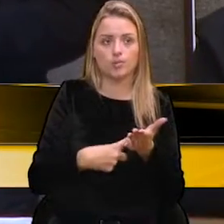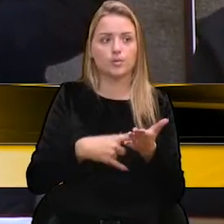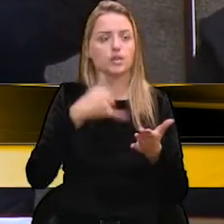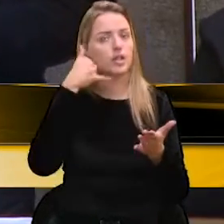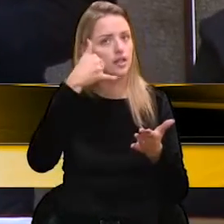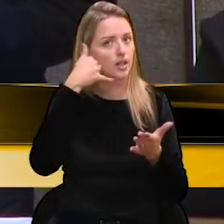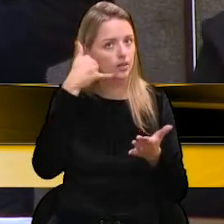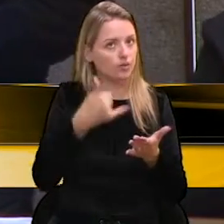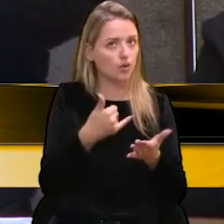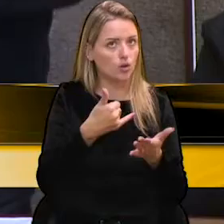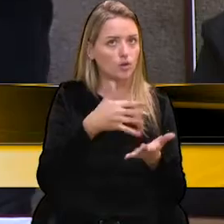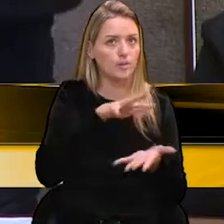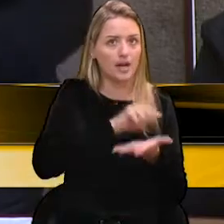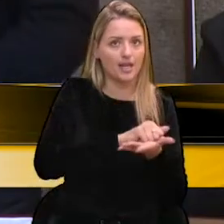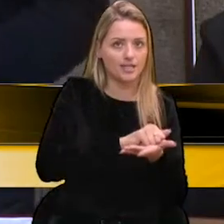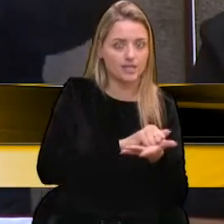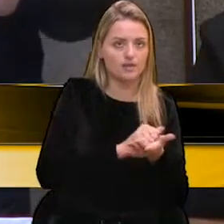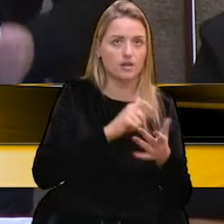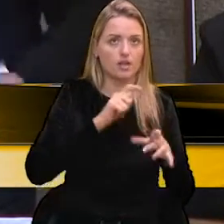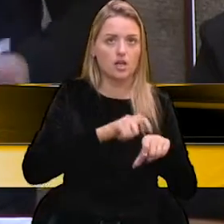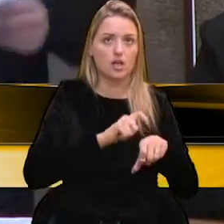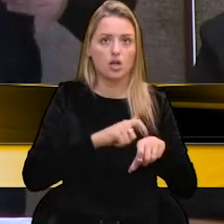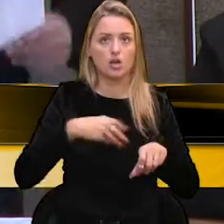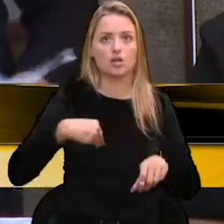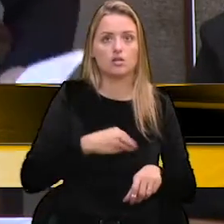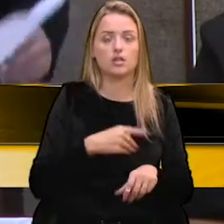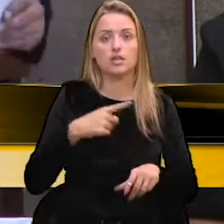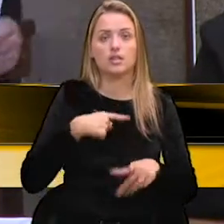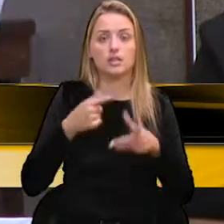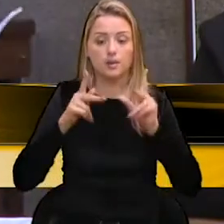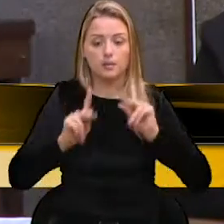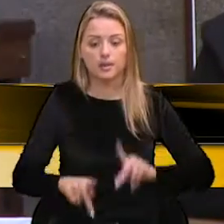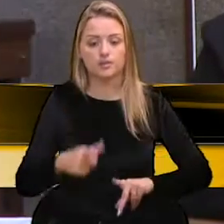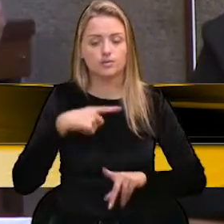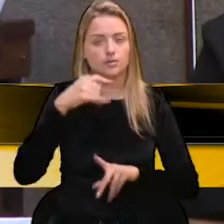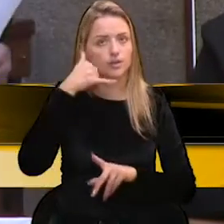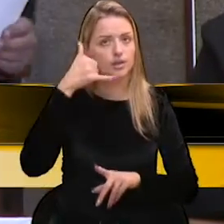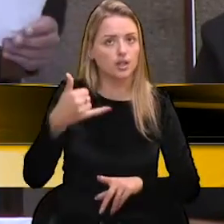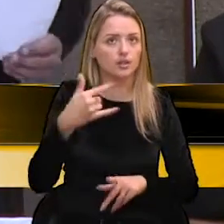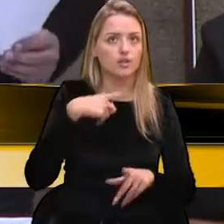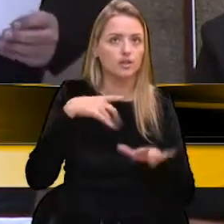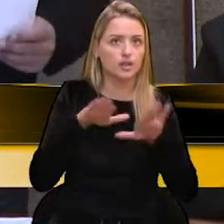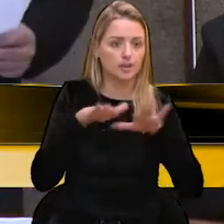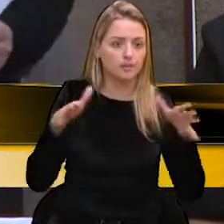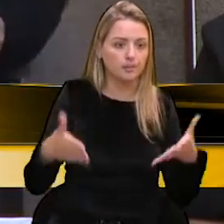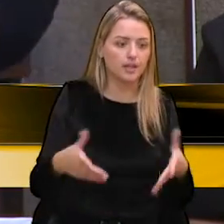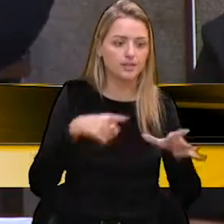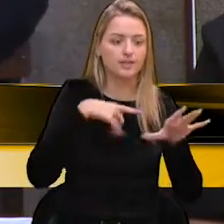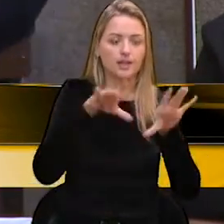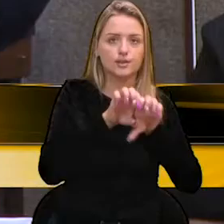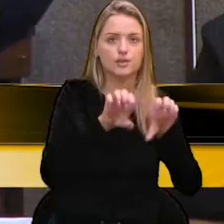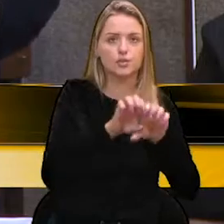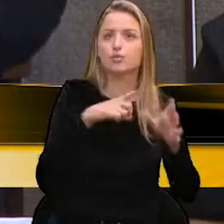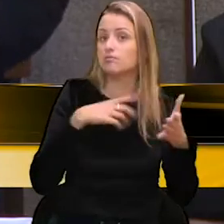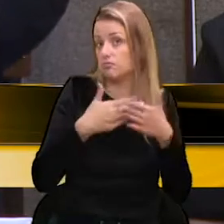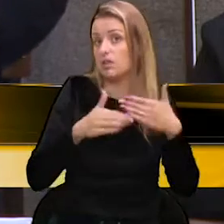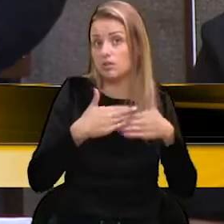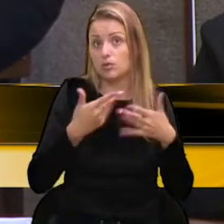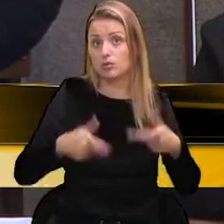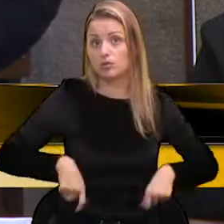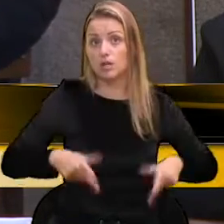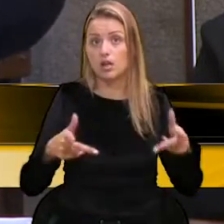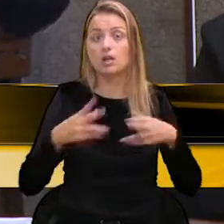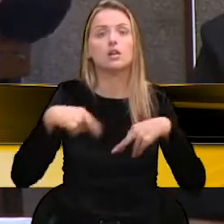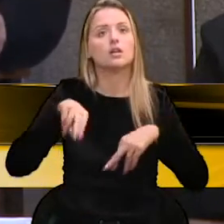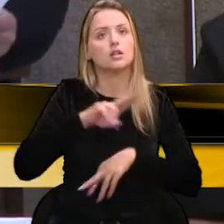telefone. Não tem custo, não, mas tem uma caneta, tem um papel, tem uma pessoa, tem telefone, tem uma mesa, estrutura, sim. E nós temos que trabalhar